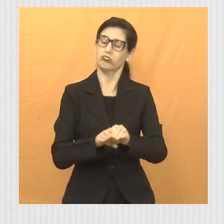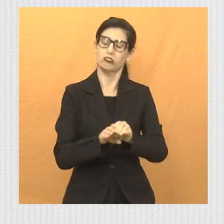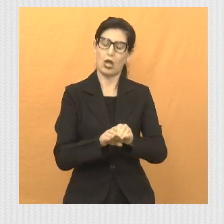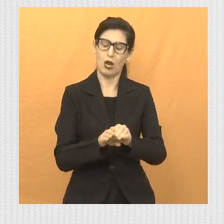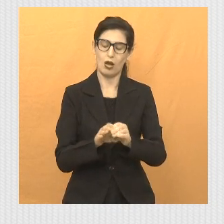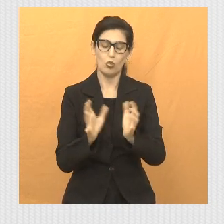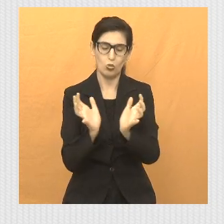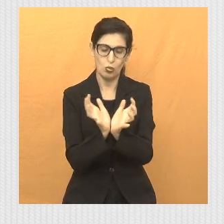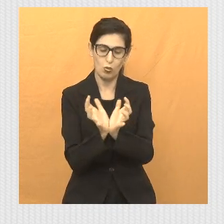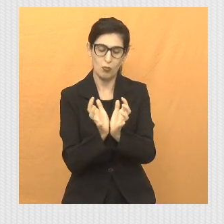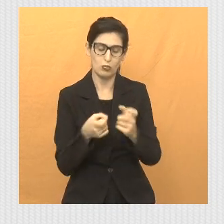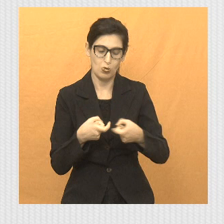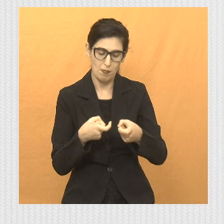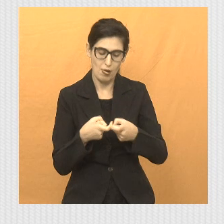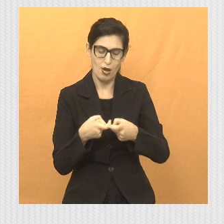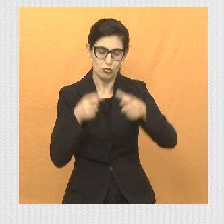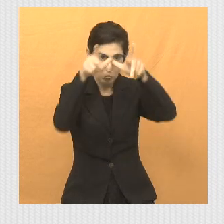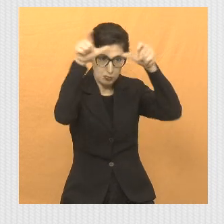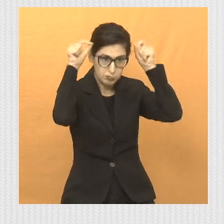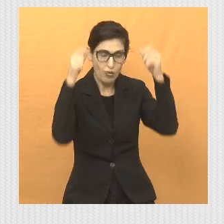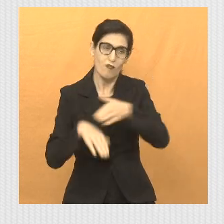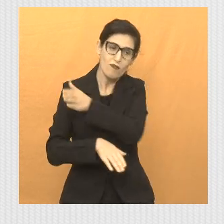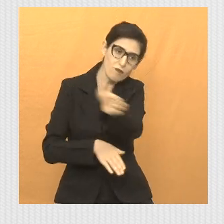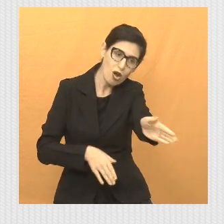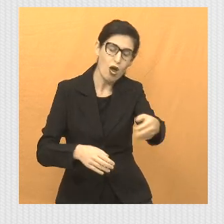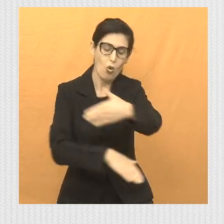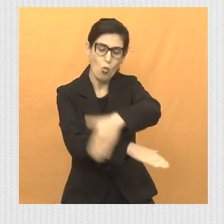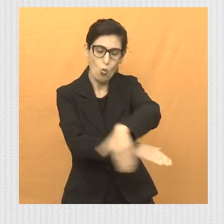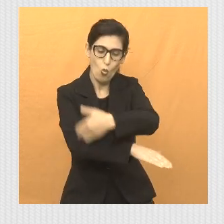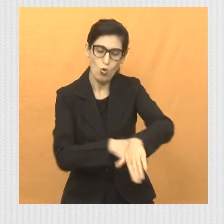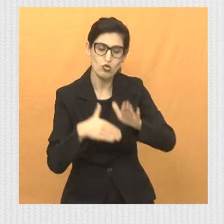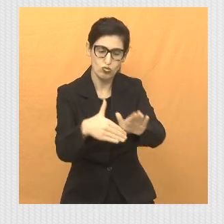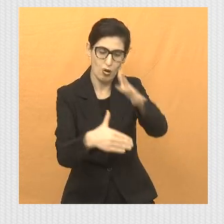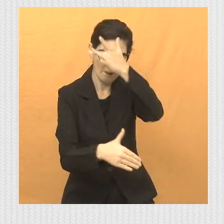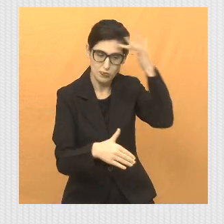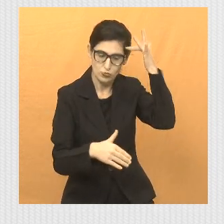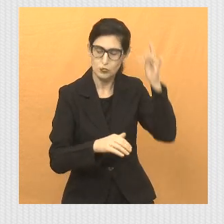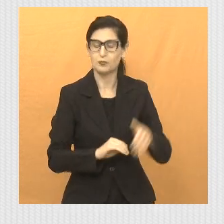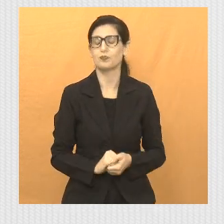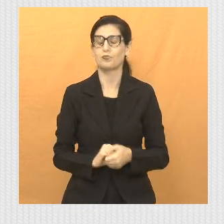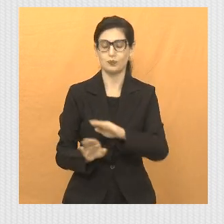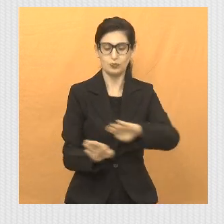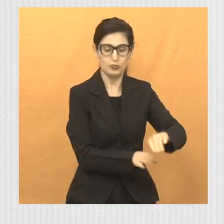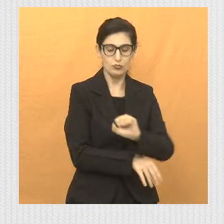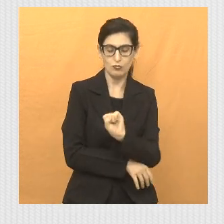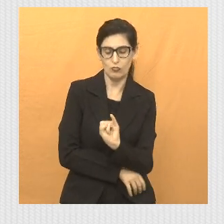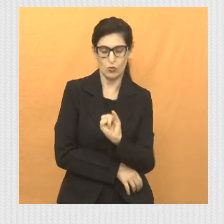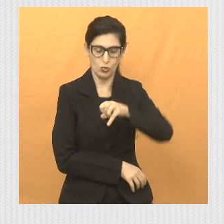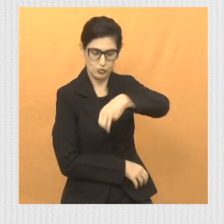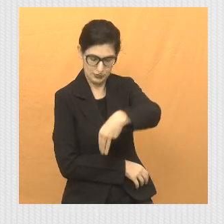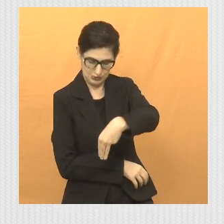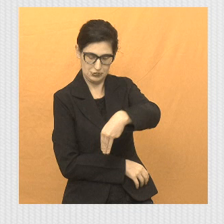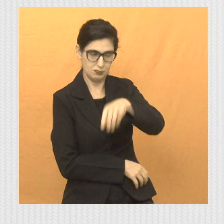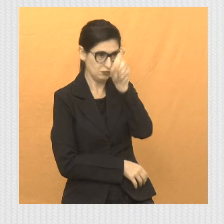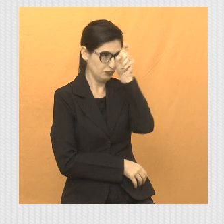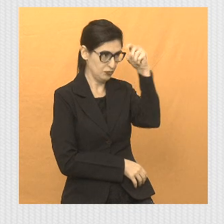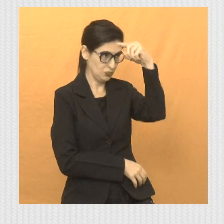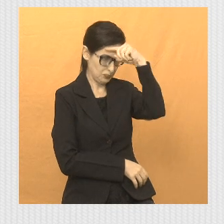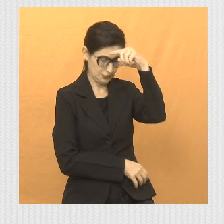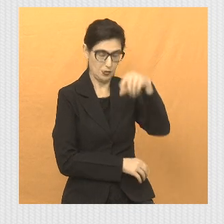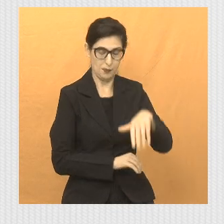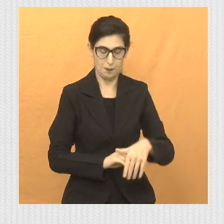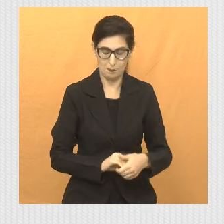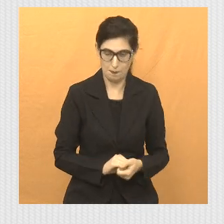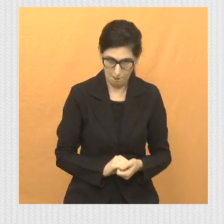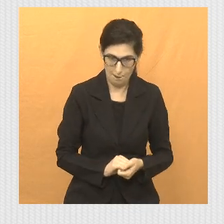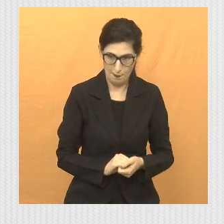Próximo. Na atenção especializada, contamos com o SIM, que é o Serviço Integrado de Medicina, onde estão